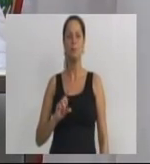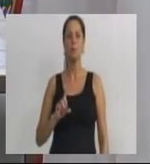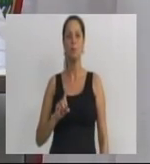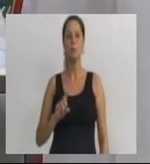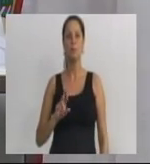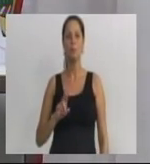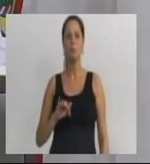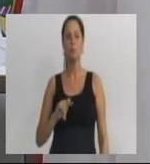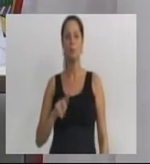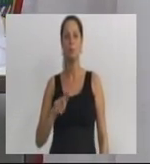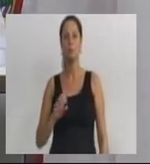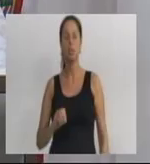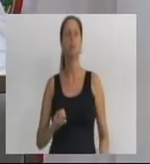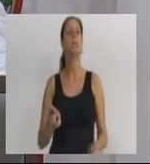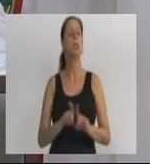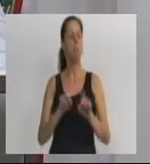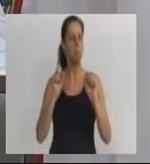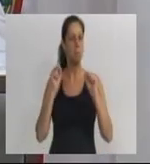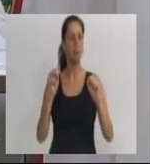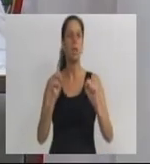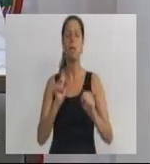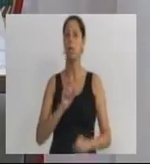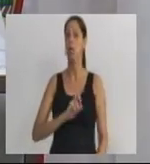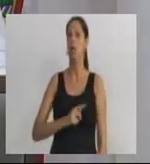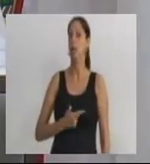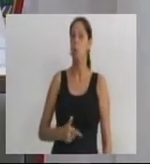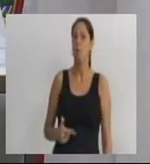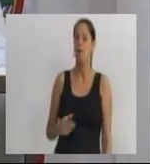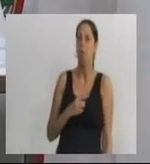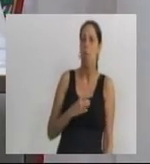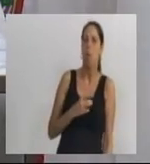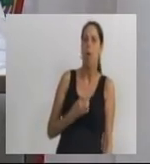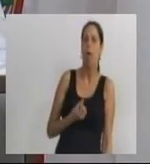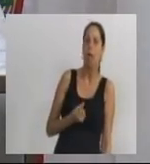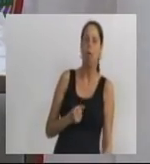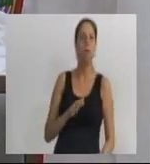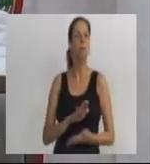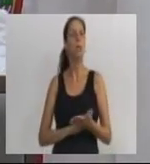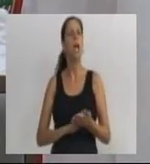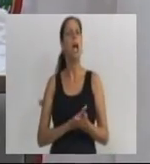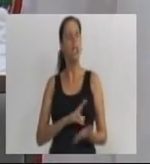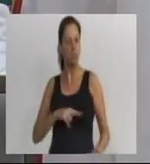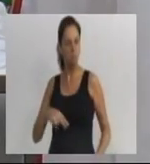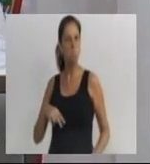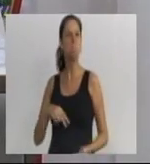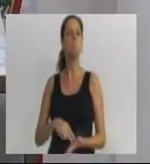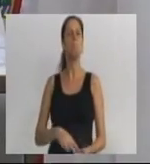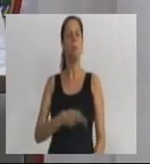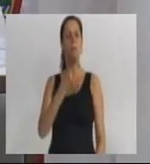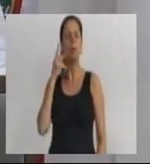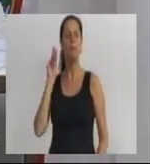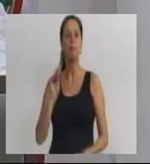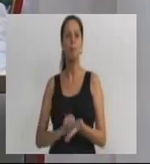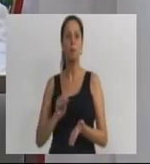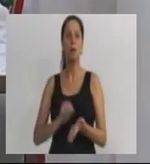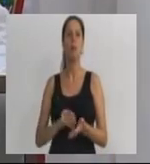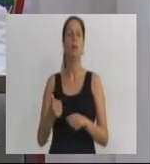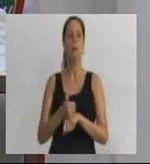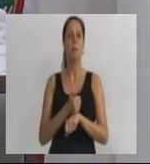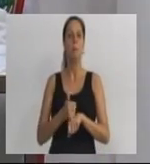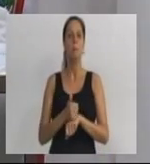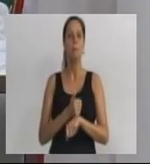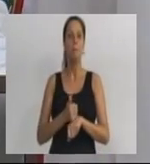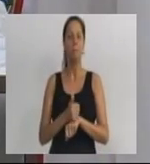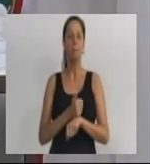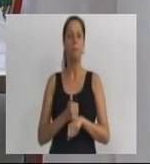protesta, que não se acovarda, que tem dito que falta efetivo, que apesar de ter cargo e confiança, não